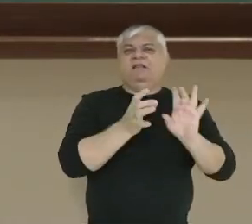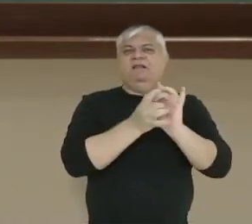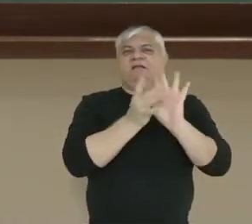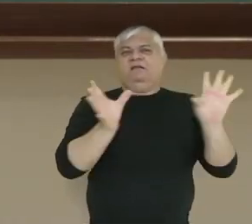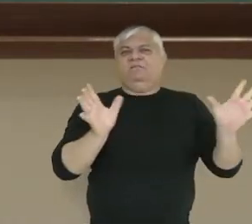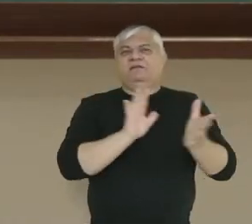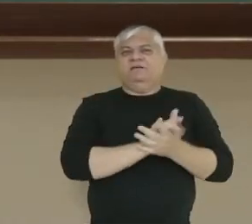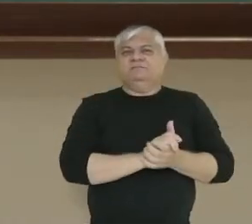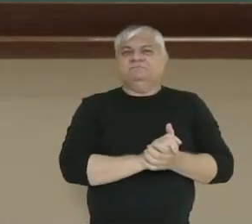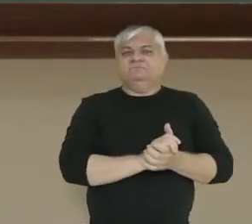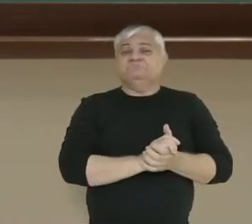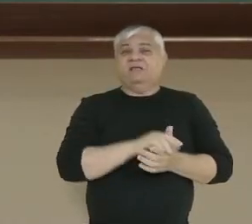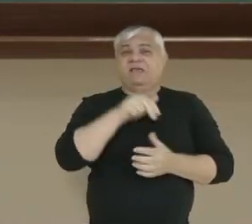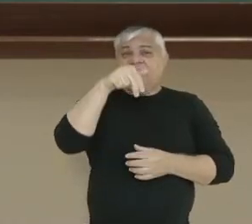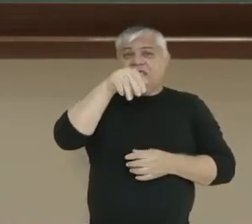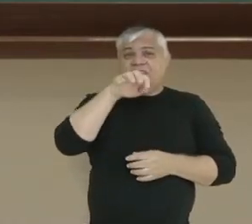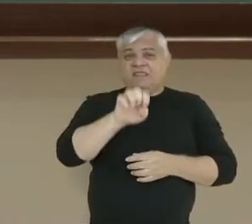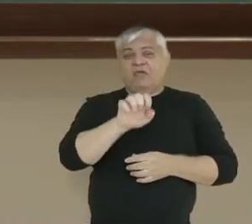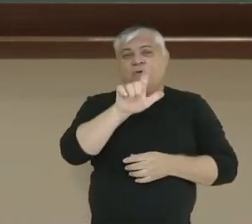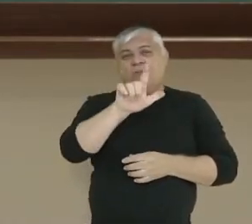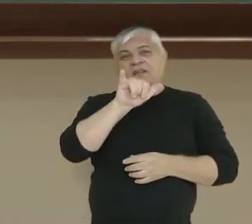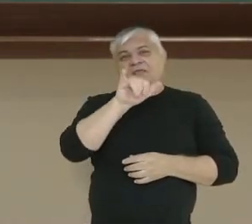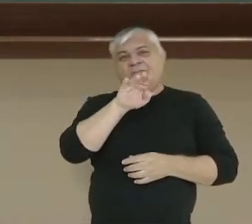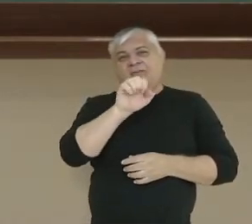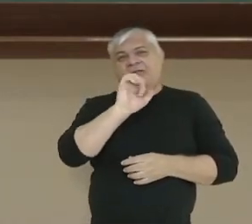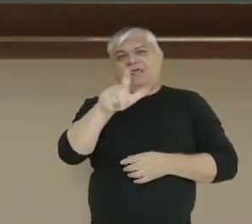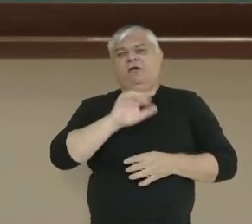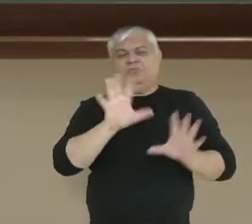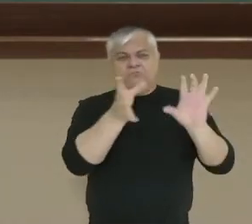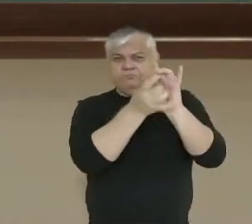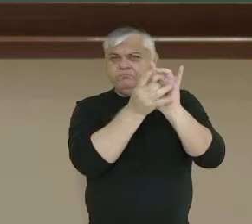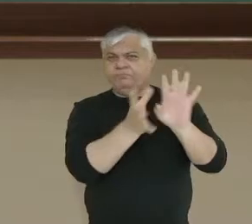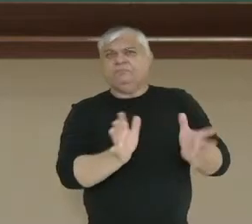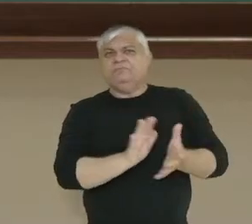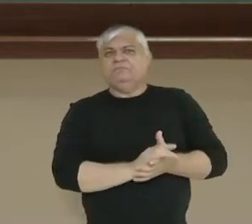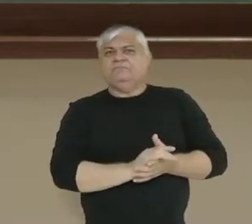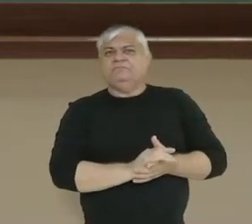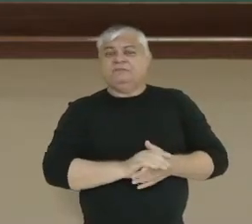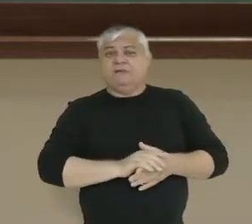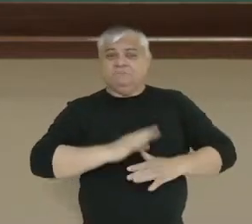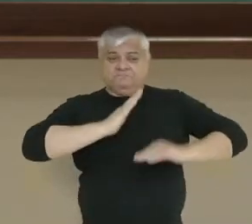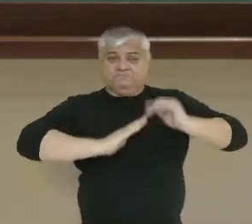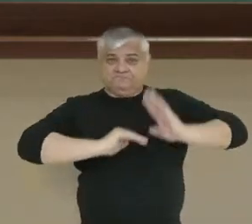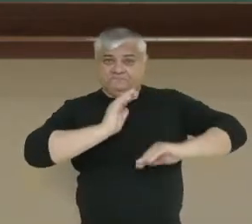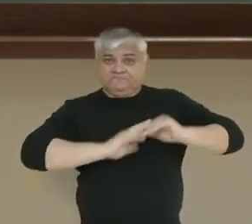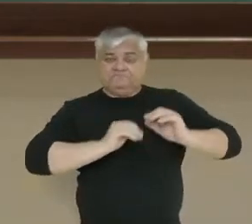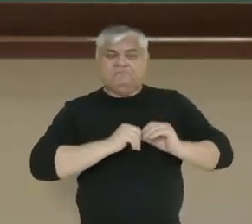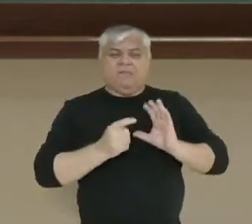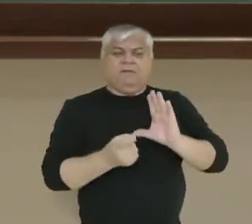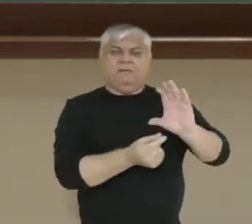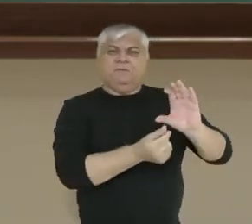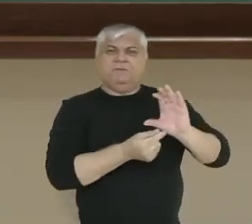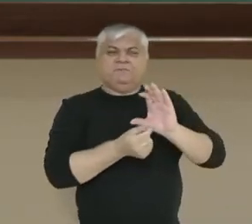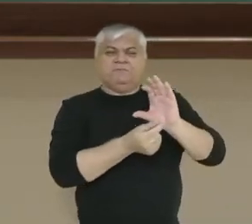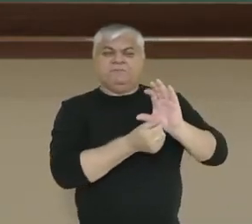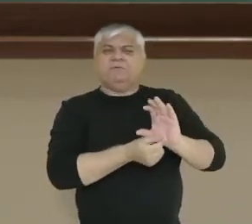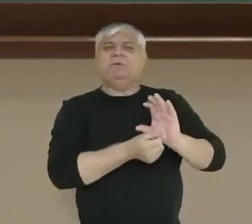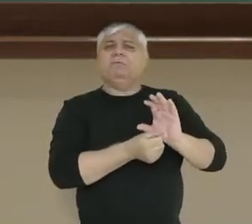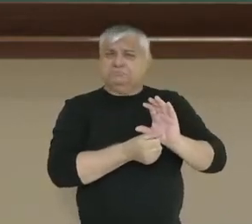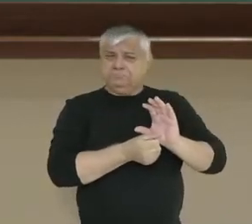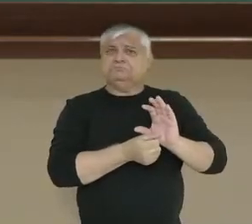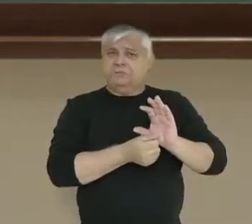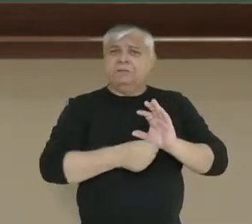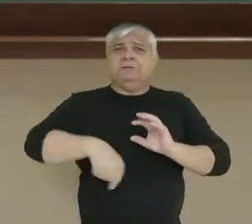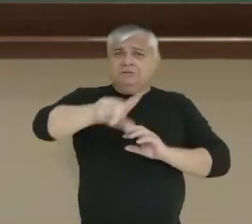atualmente, a gente chama de neoliberalismo, né? E essa prática capitalista, ela está totalmente ligada ao nosso dia a dia.